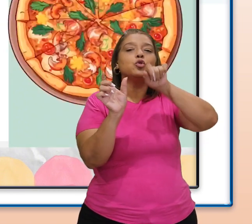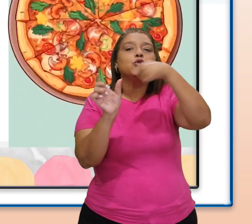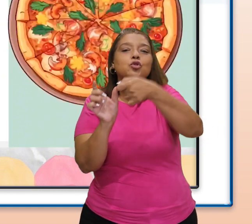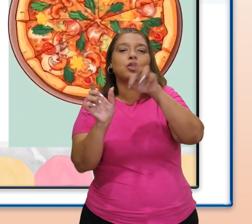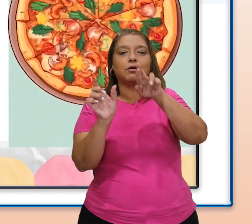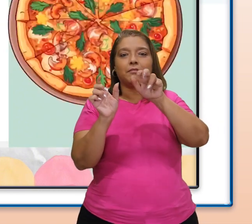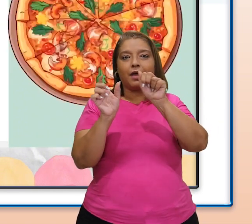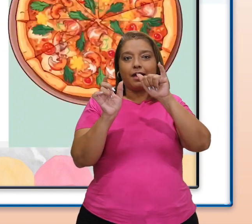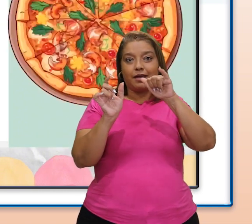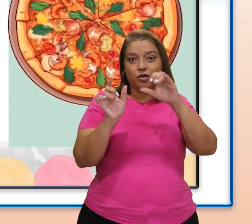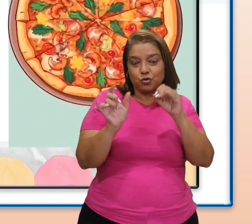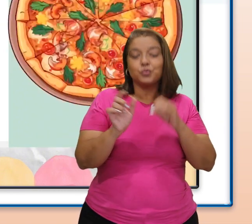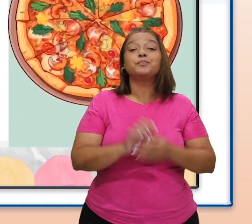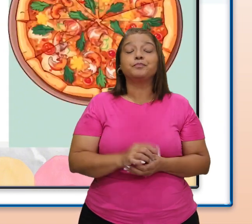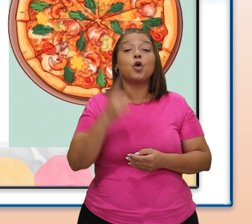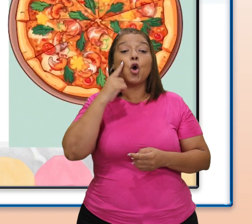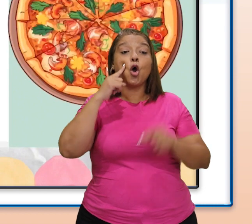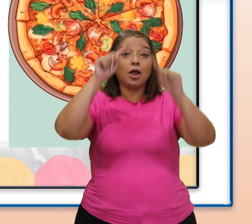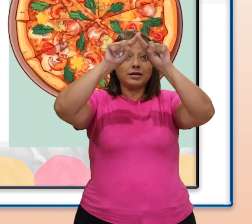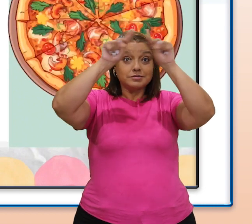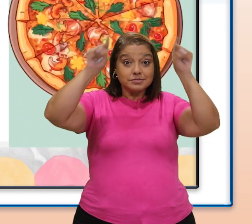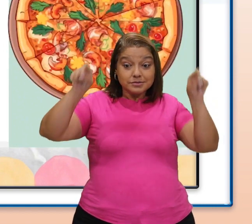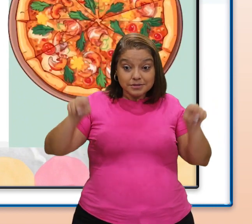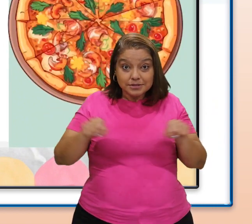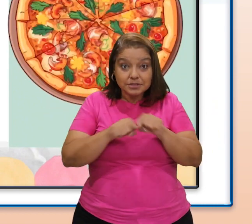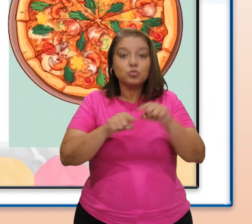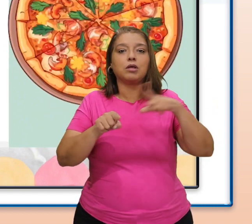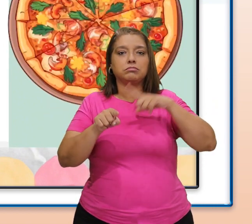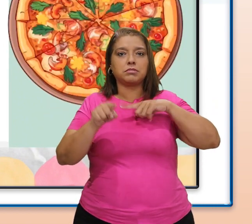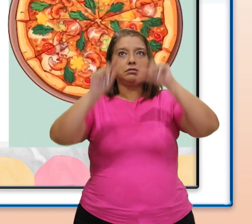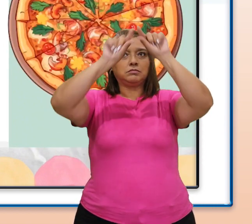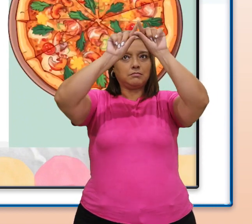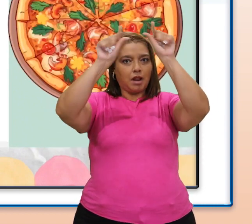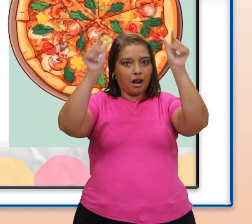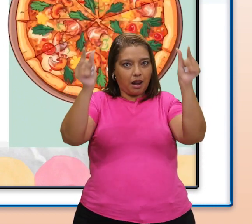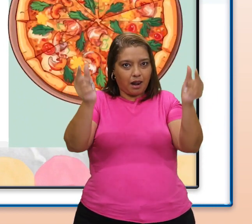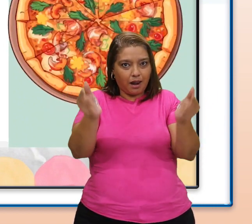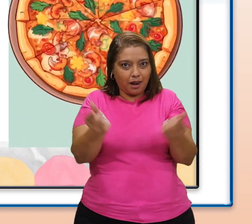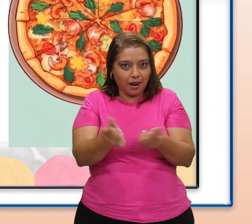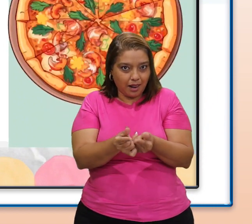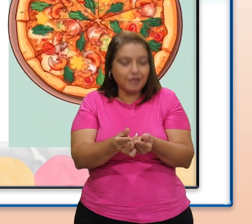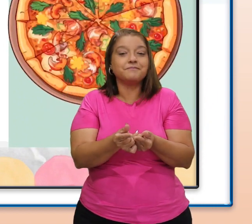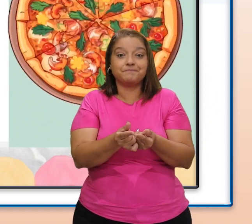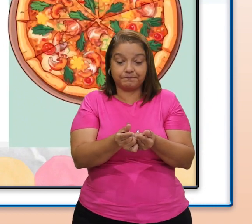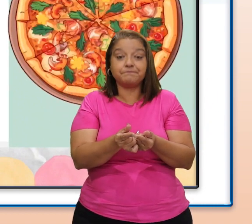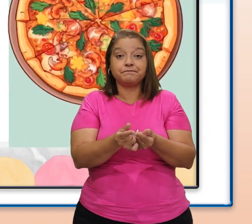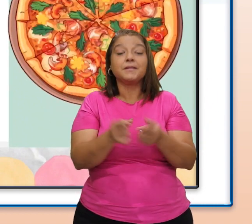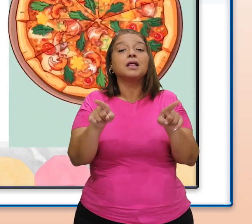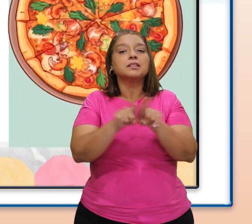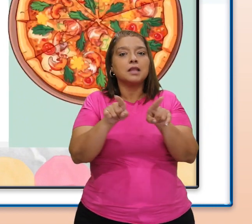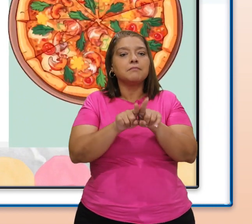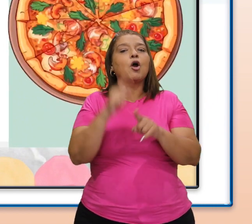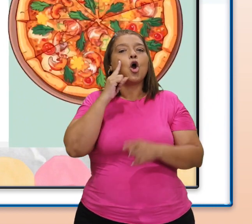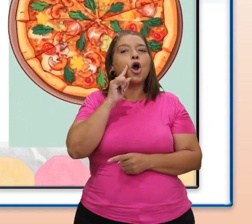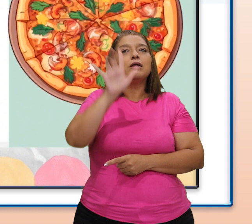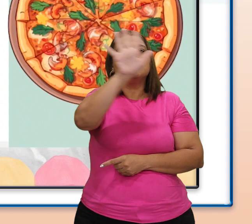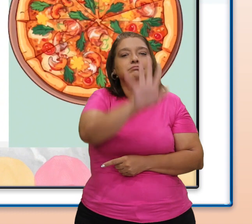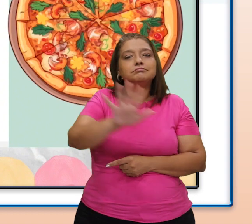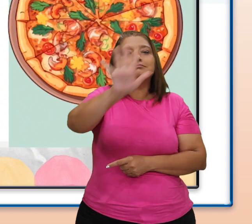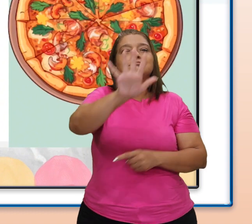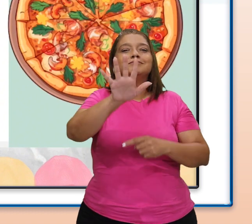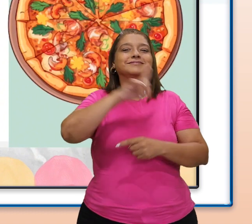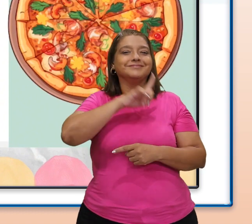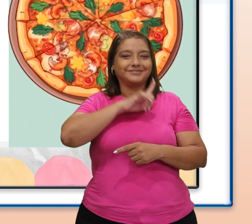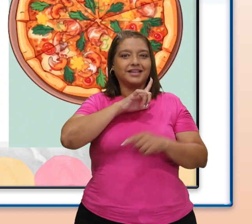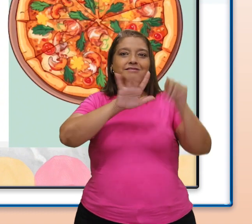circunferência. O círculo é composto pela circunferência, que é a sua borda externa, juntamente com